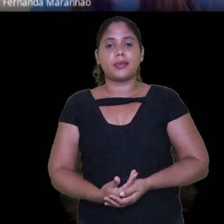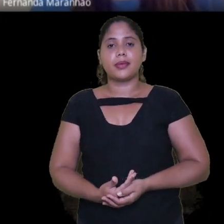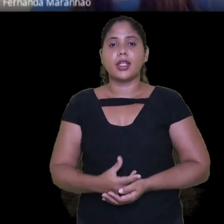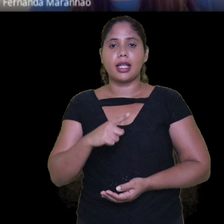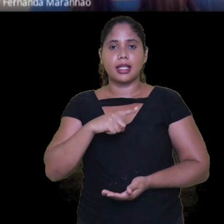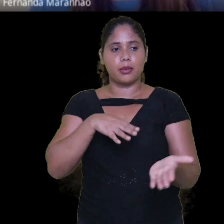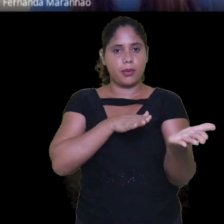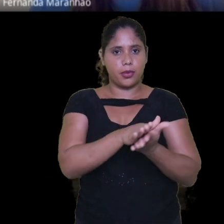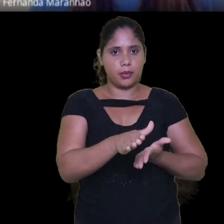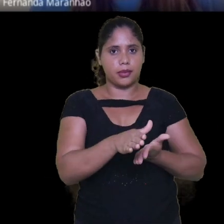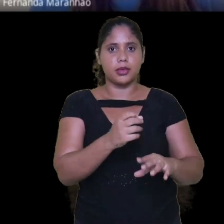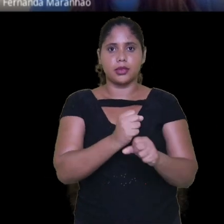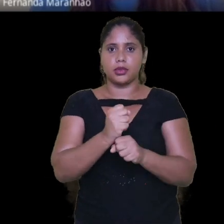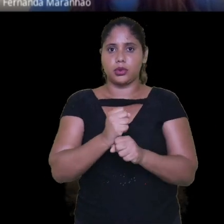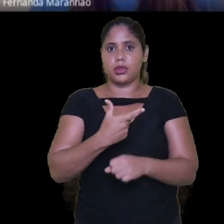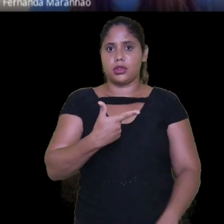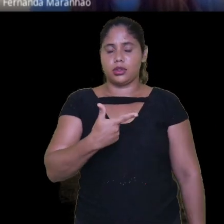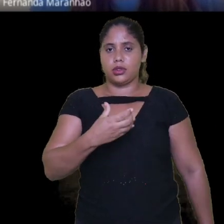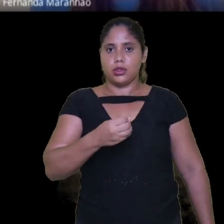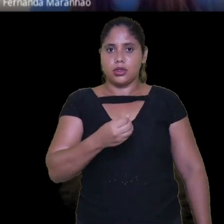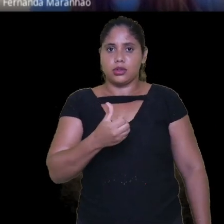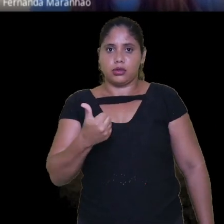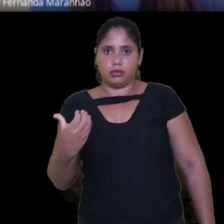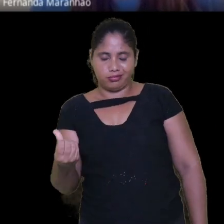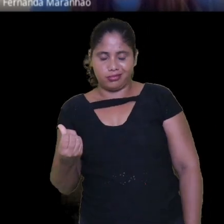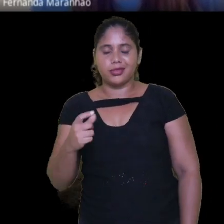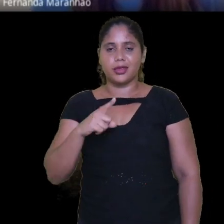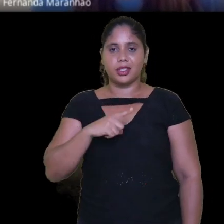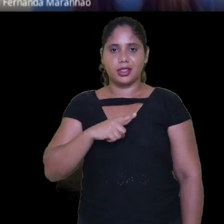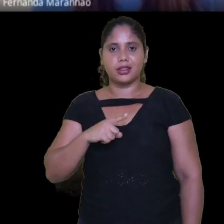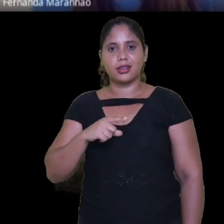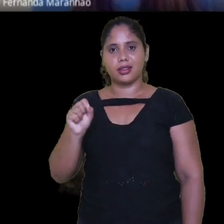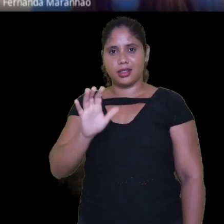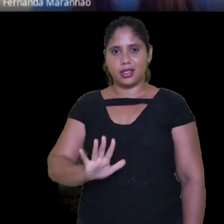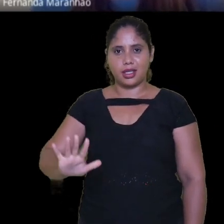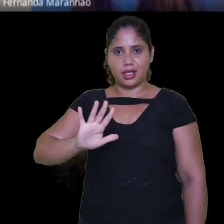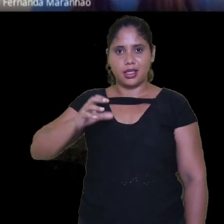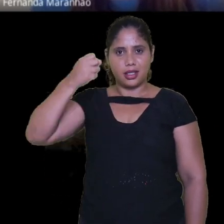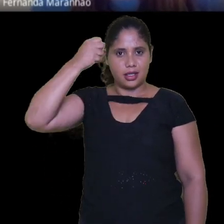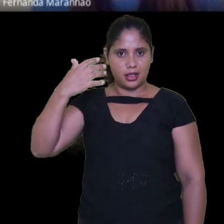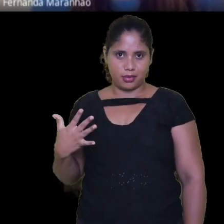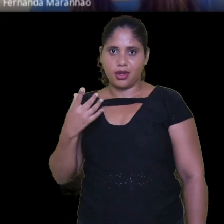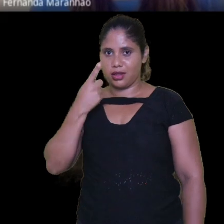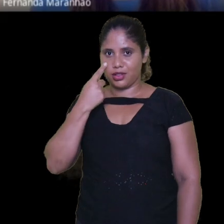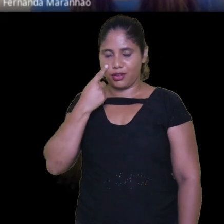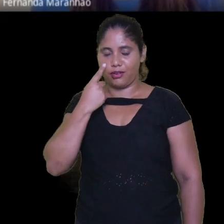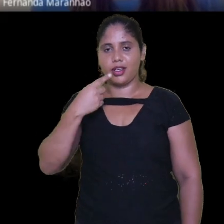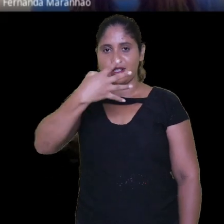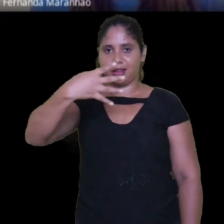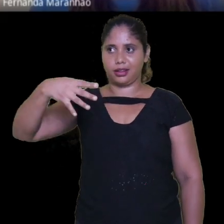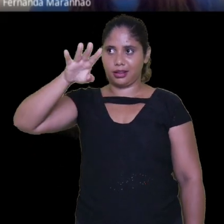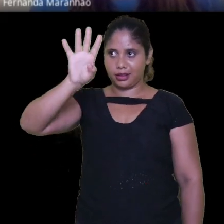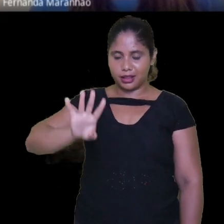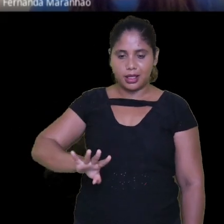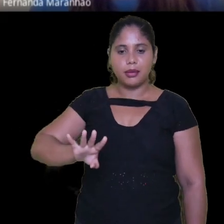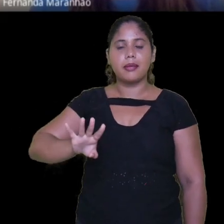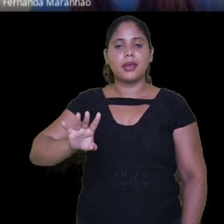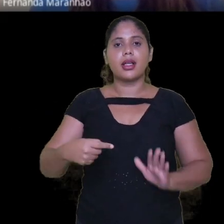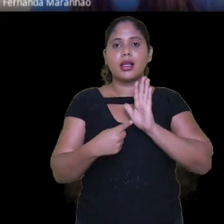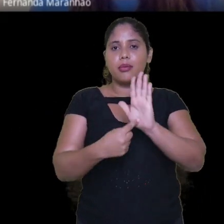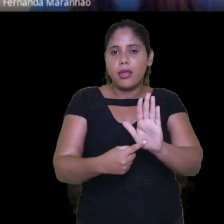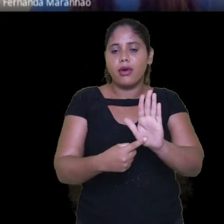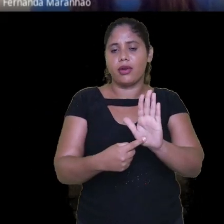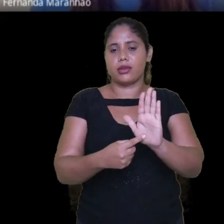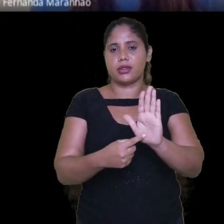restrição como tardia. Então, não só a idade gestacional, menor que 32, como maior que 32 semanas, mas quem é o feto